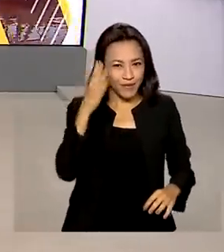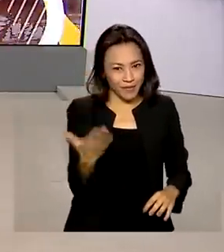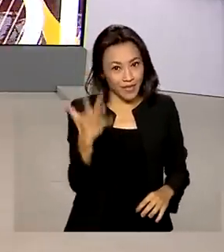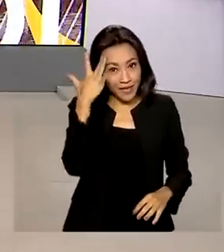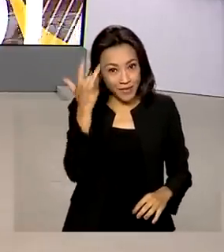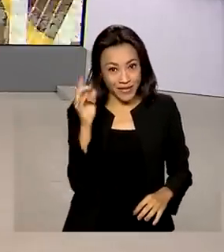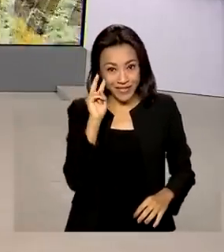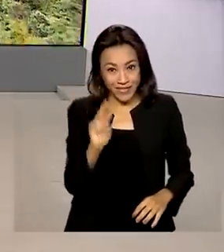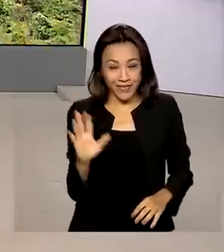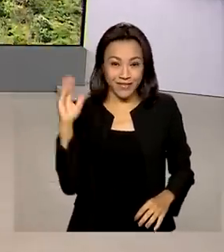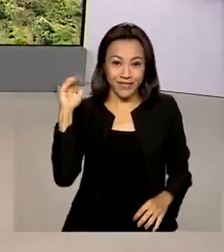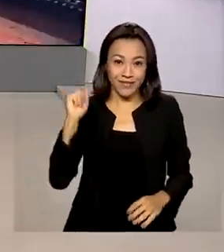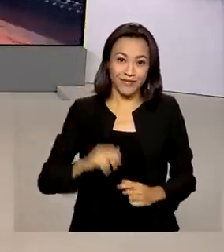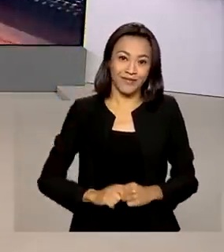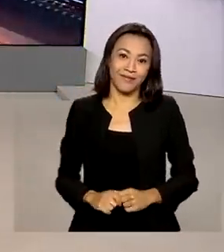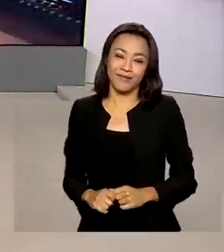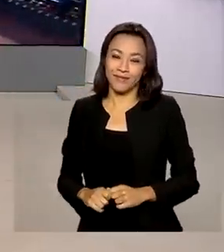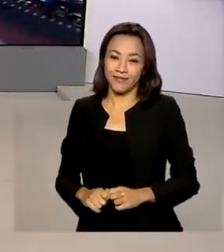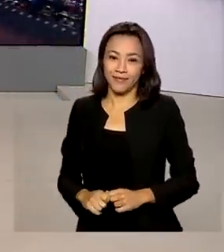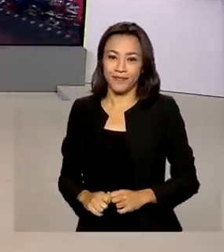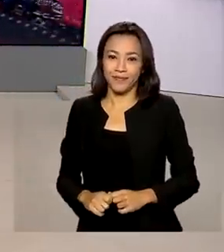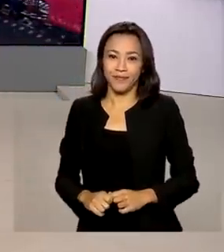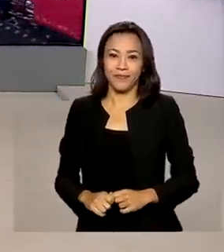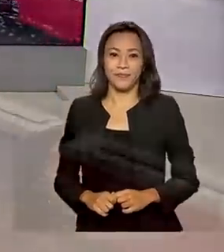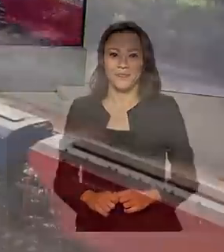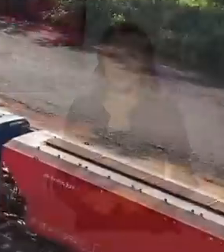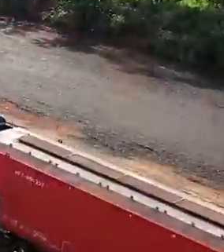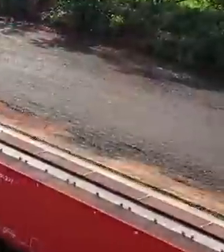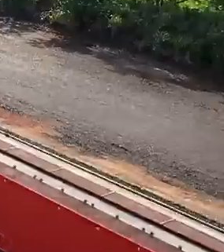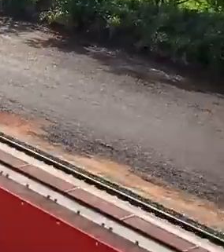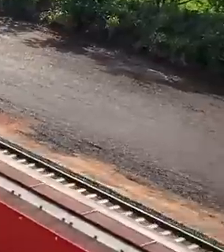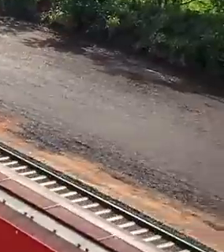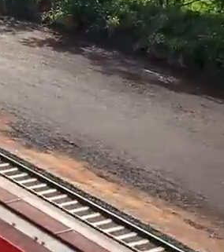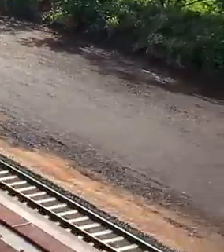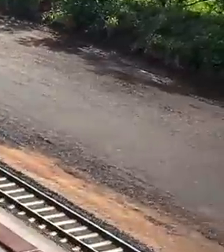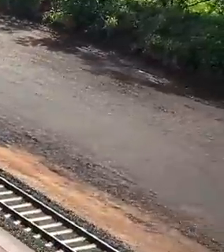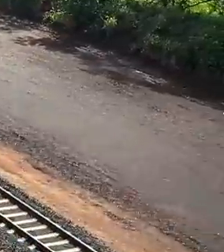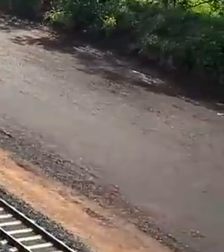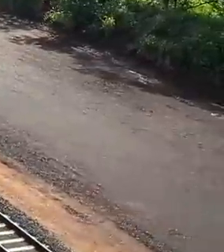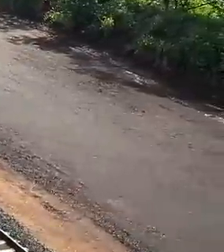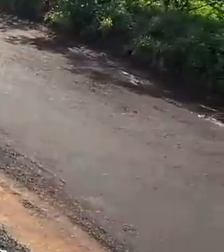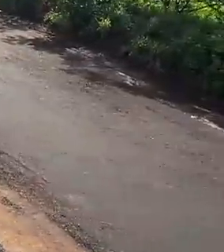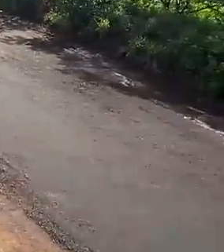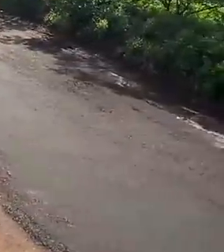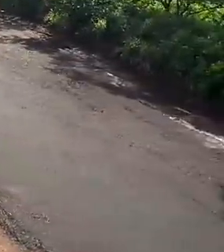para você nos vemos amanhã até lá E aí